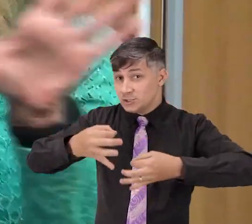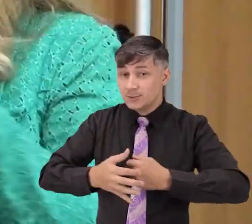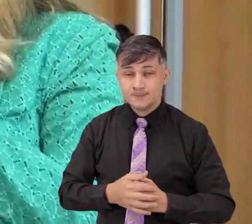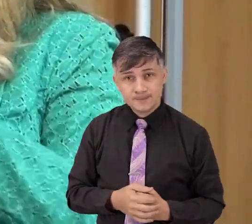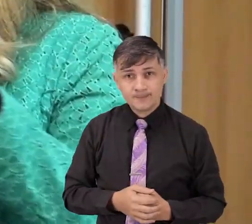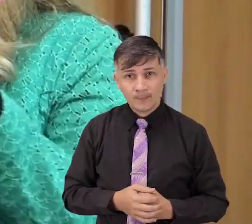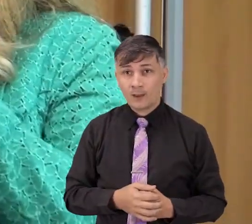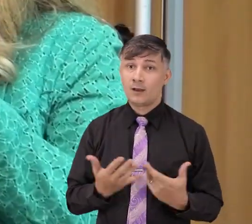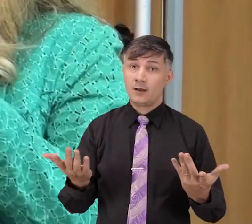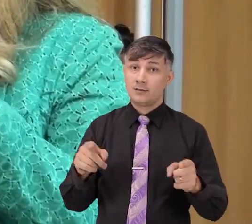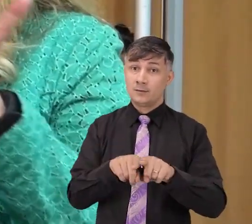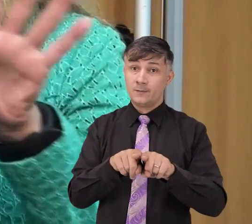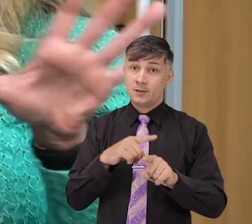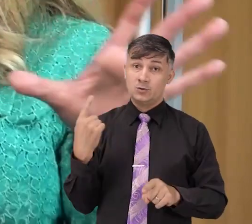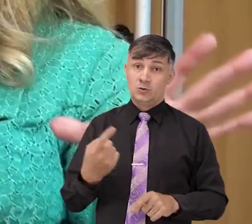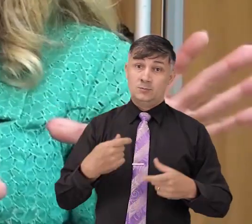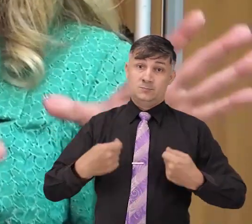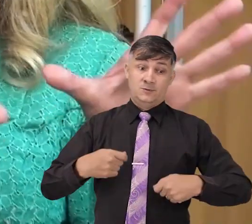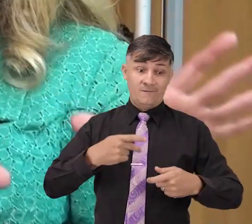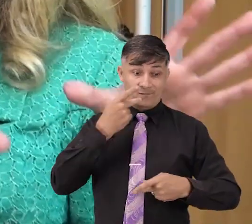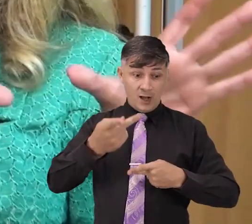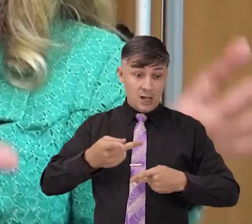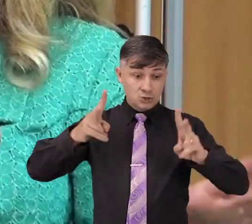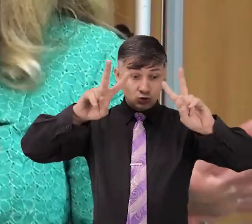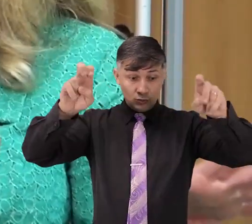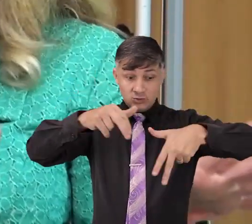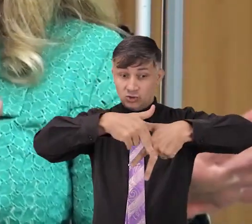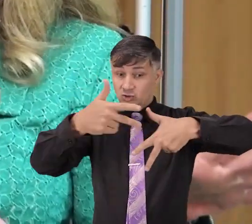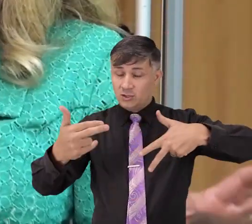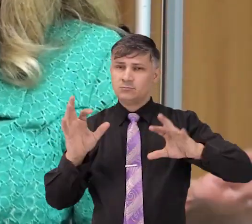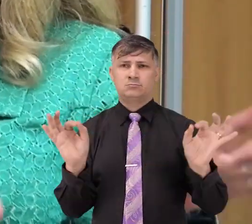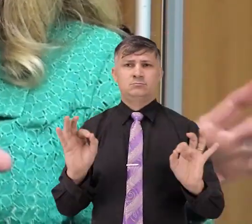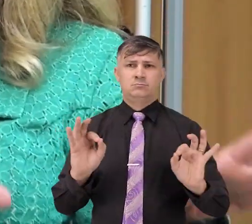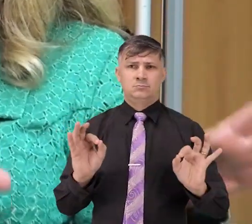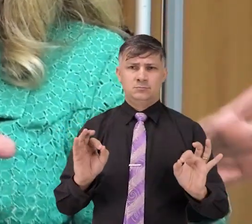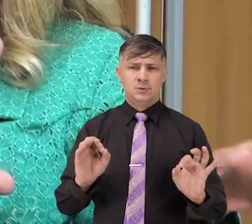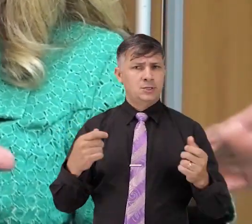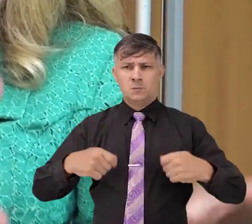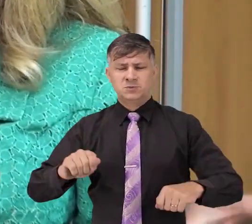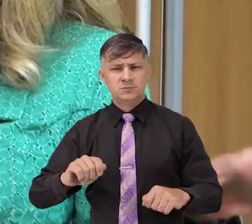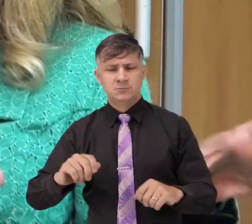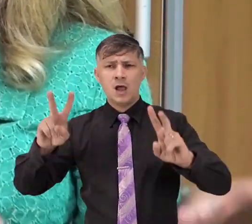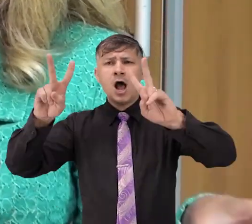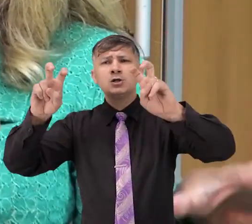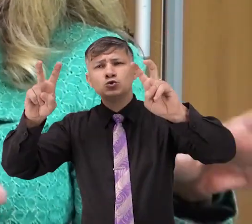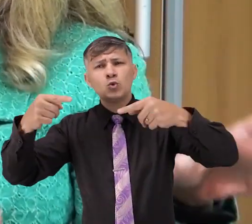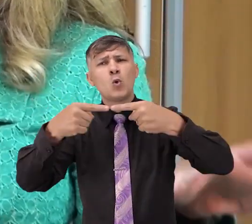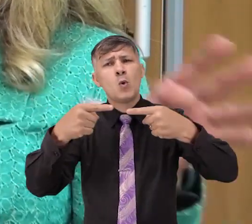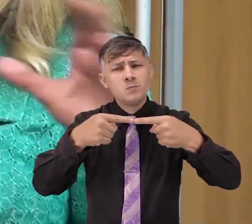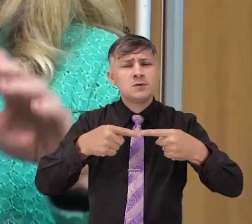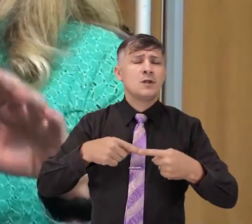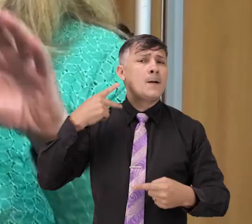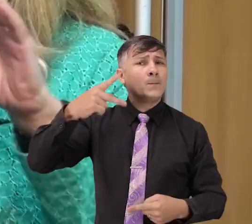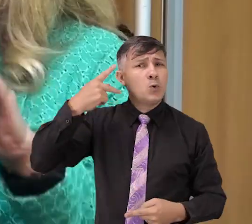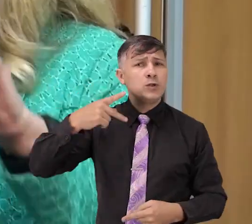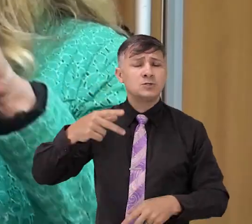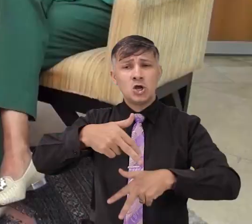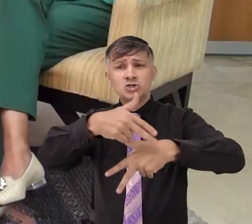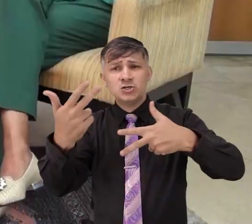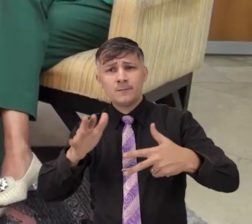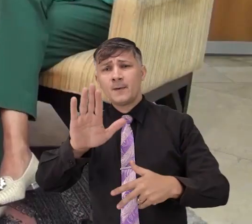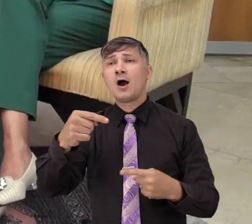jamais, sem necessariamente falar sobre gênero. Uhum. Né? Não precisam ser matérias ligadas a políticas de gênero,